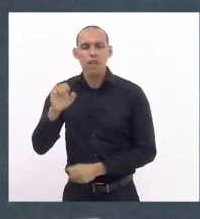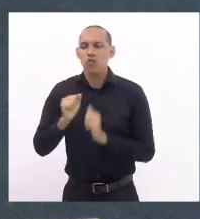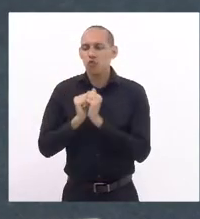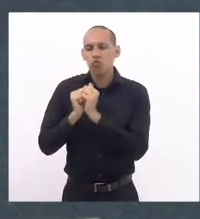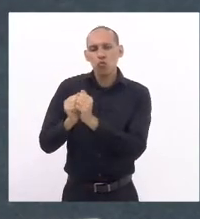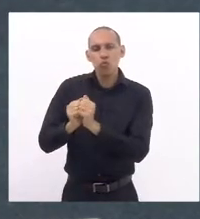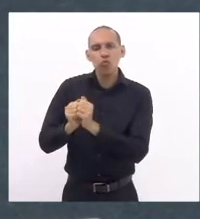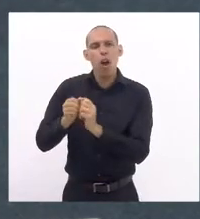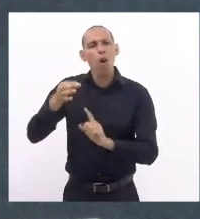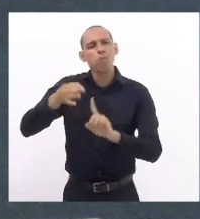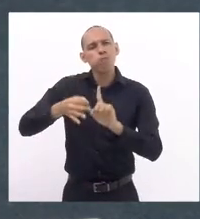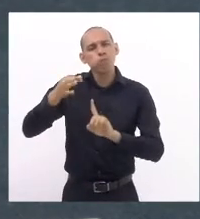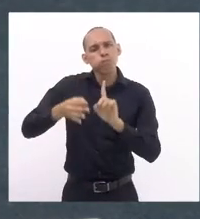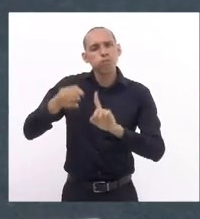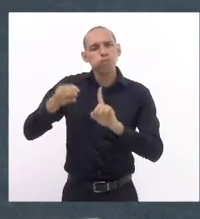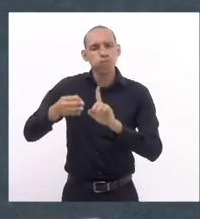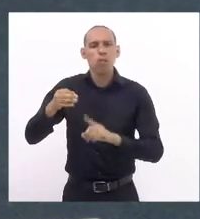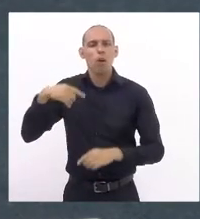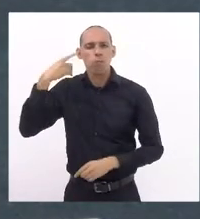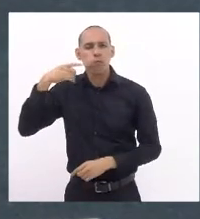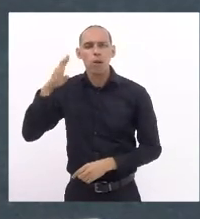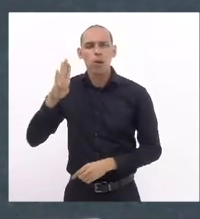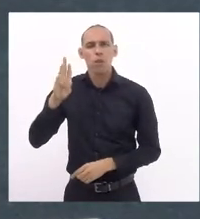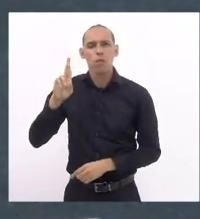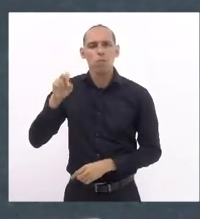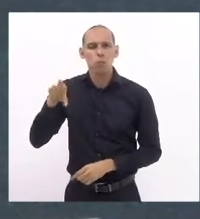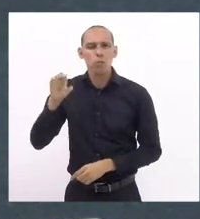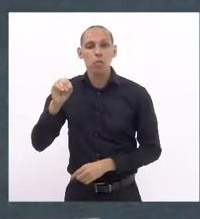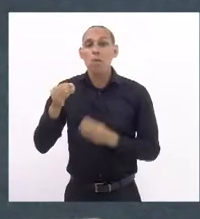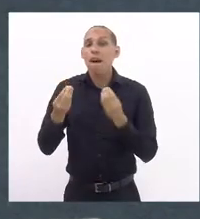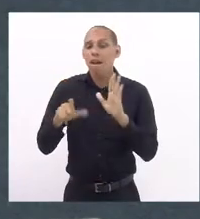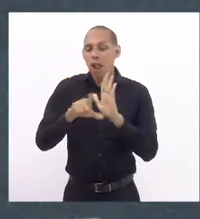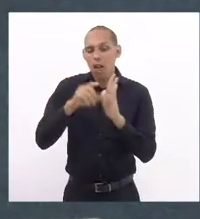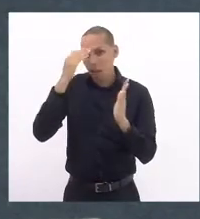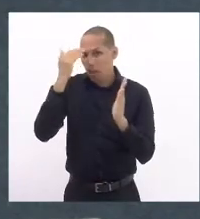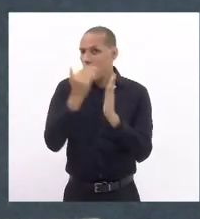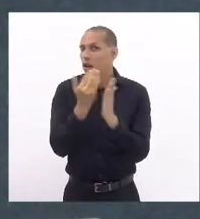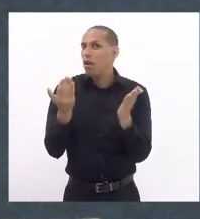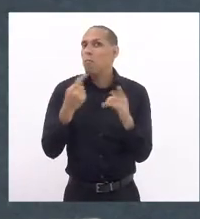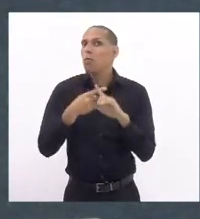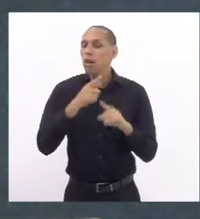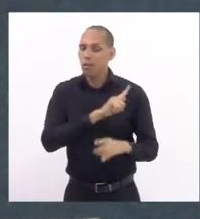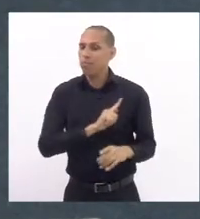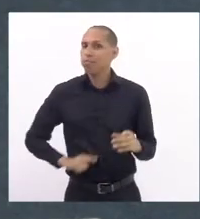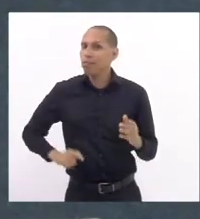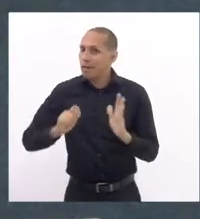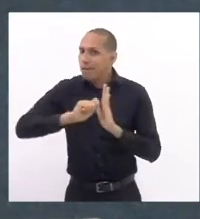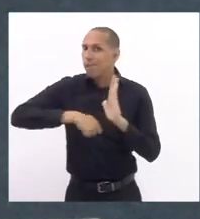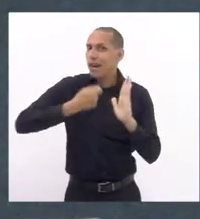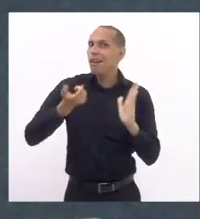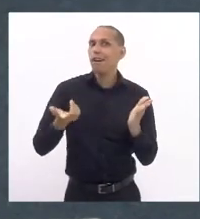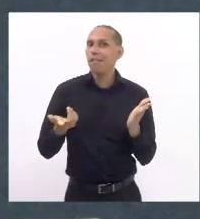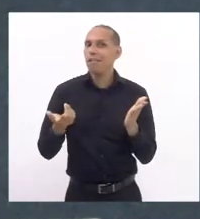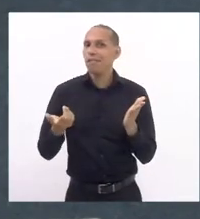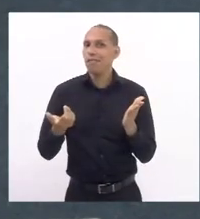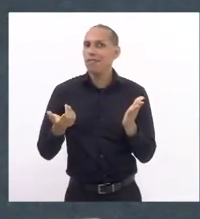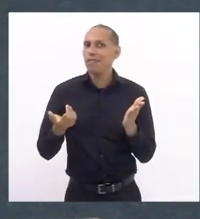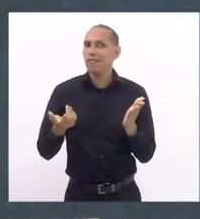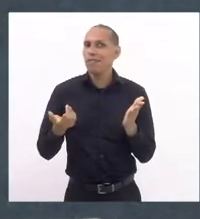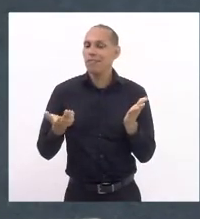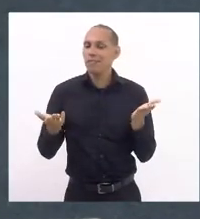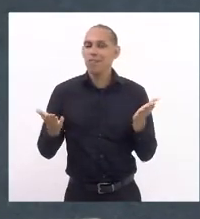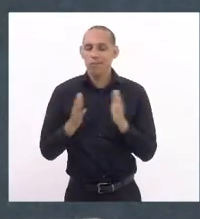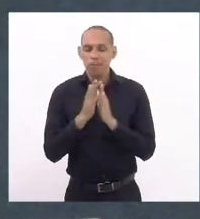Bruno, para que cumpra uma legislação que, inclusive, o governador assinou, sancionou.